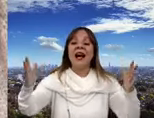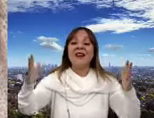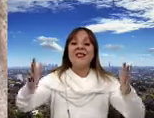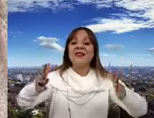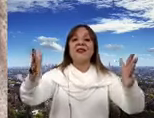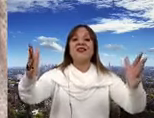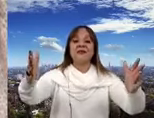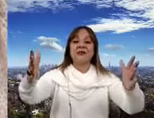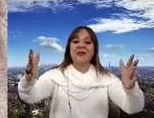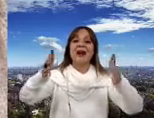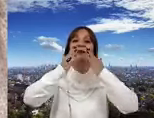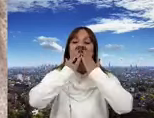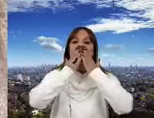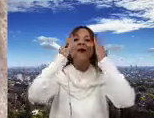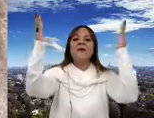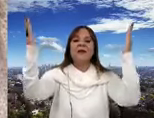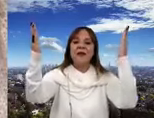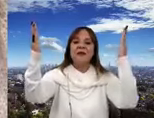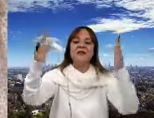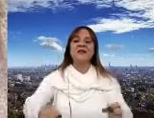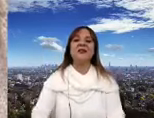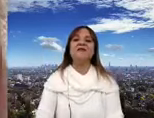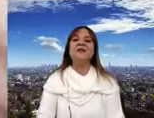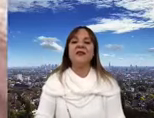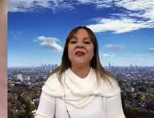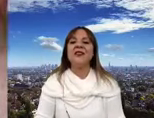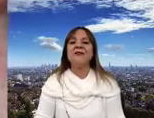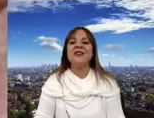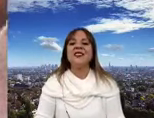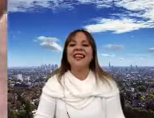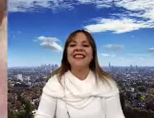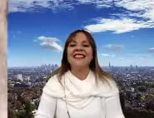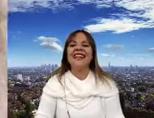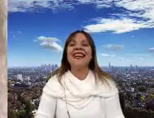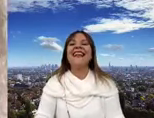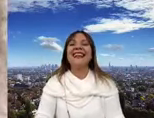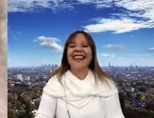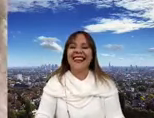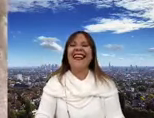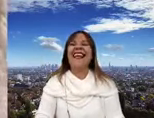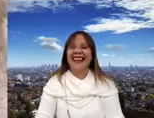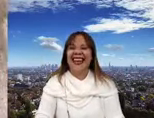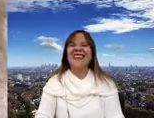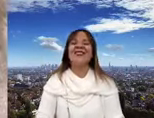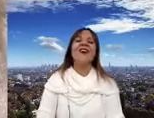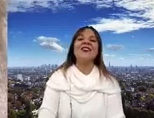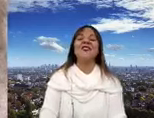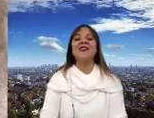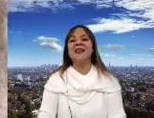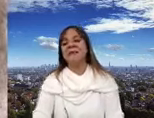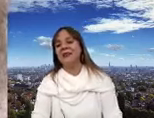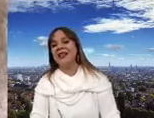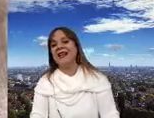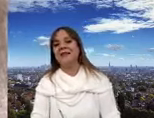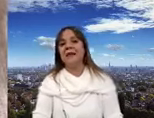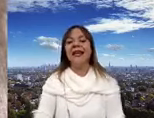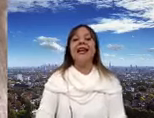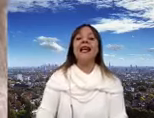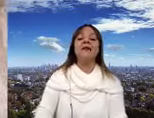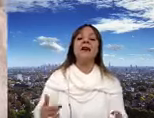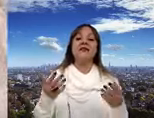lá de Portugal. Um beijo para todos lá de Portugal, sempre beijo, com a gente. Santa Fé, né? Portugal. Né? Jorge, toda a equipe de lá também.